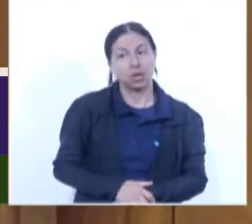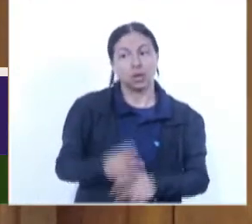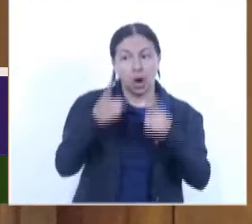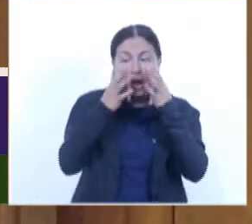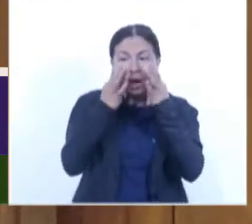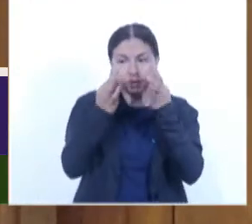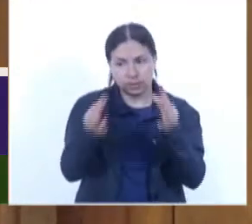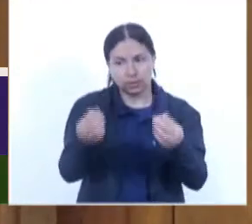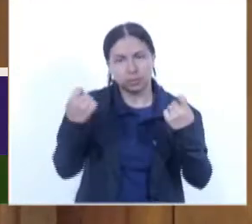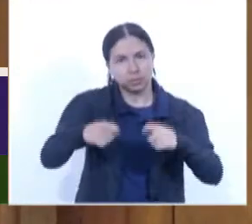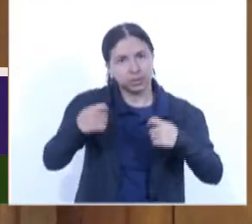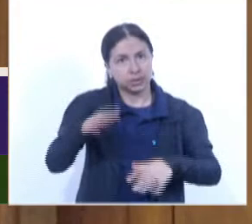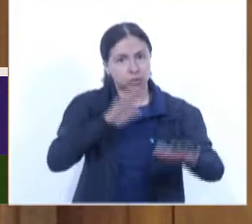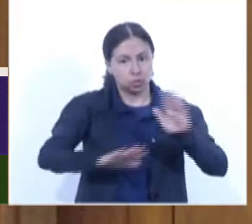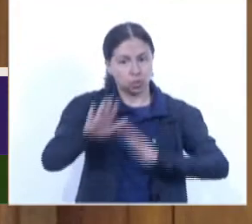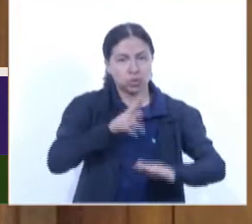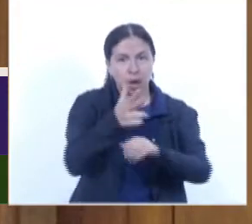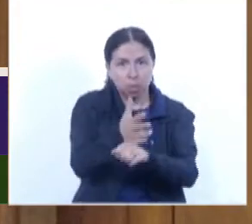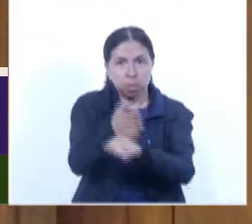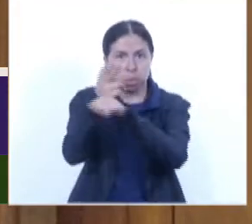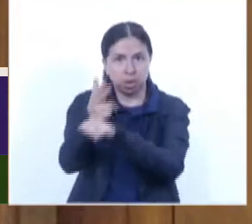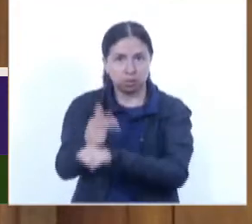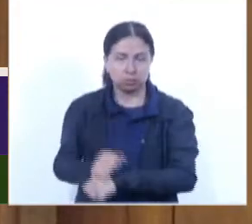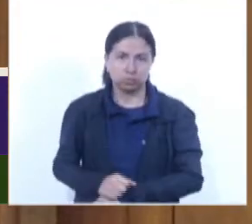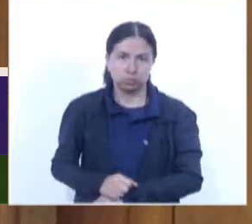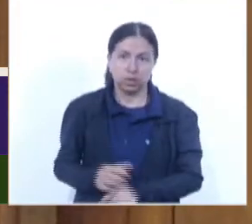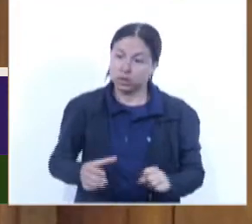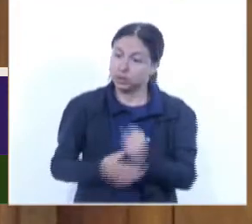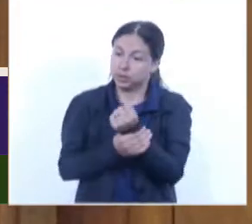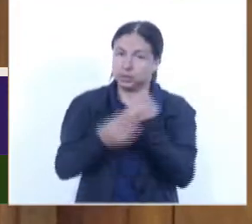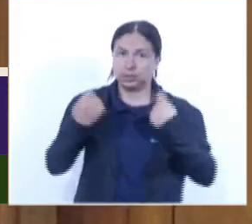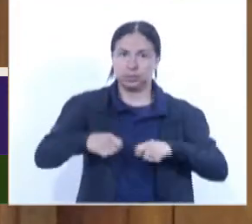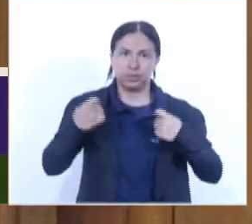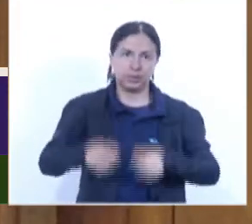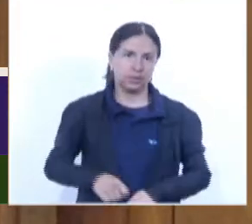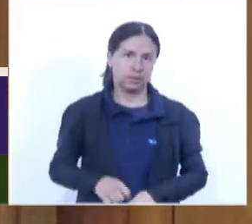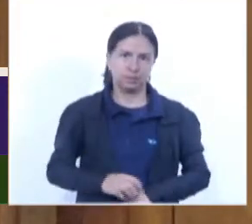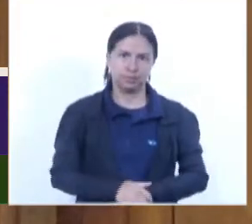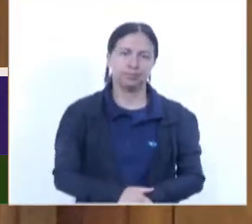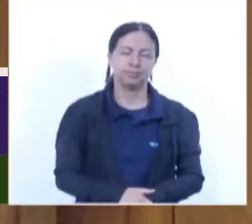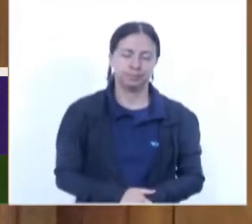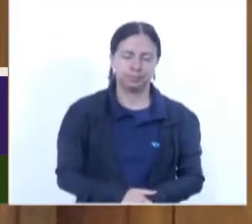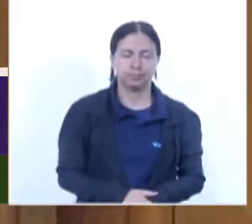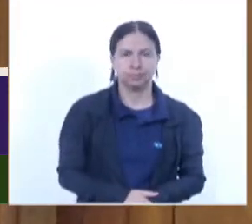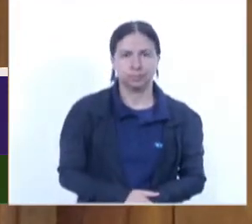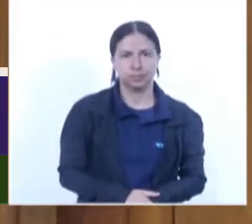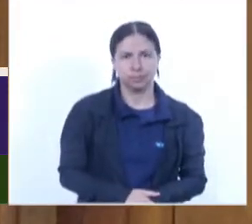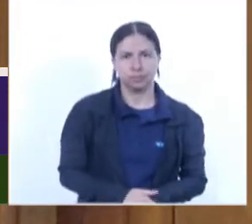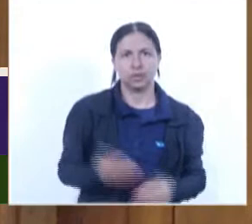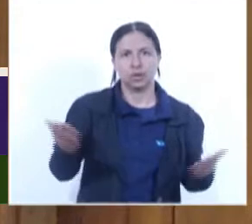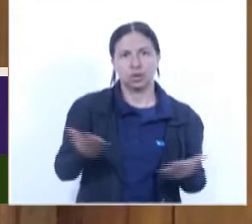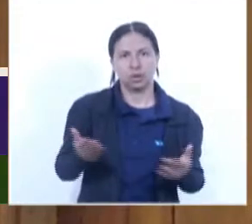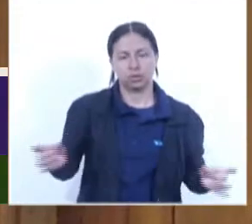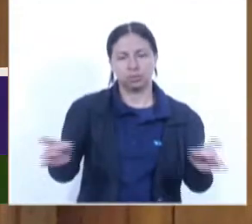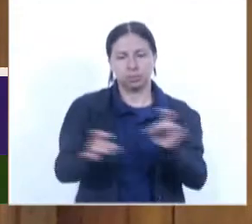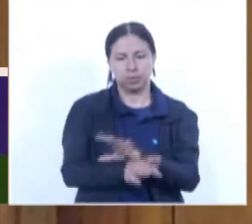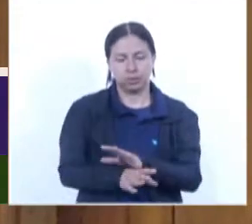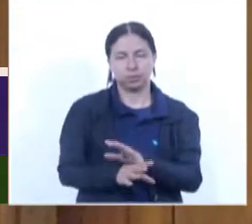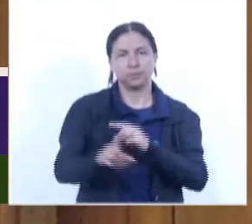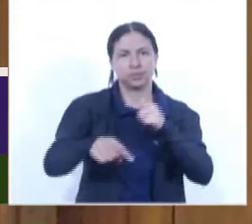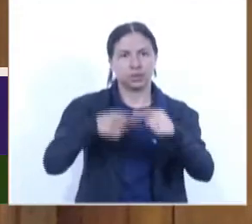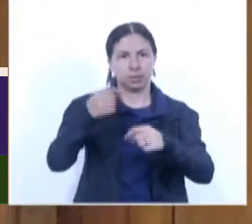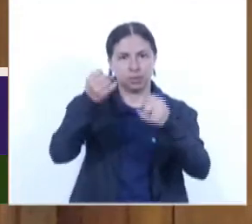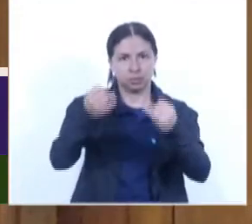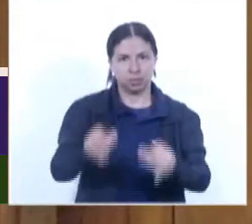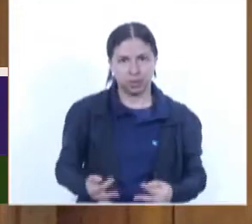quando não tem a segurança é adequada Então são esses requerimentos para hoje mais tarde nós vamos